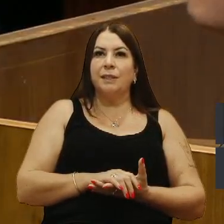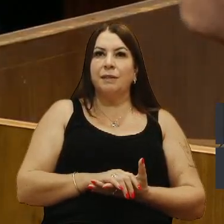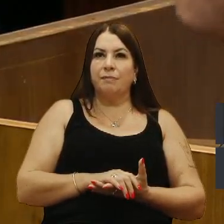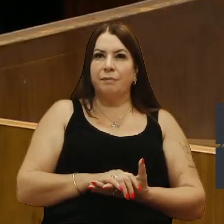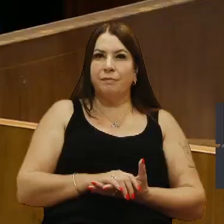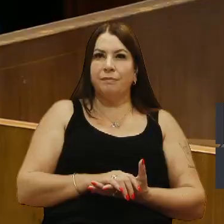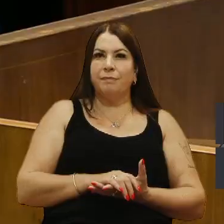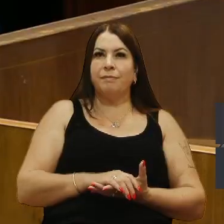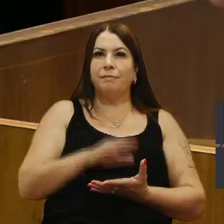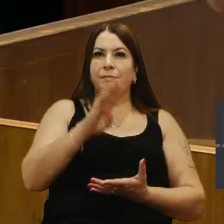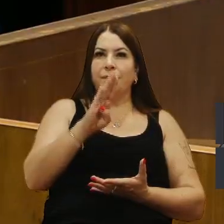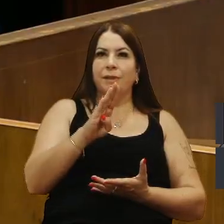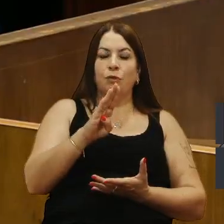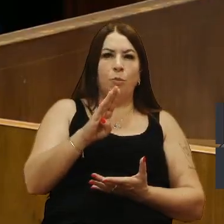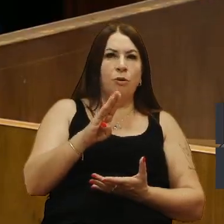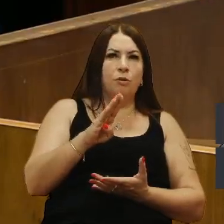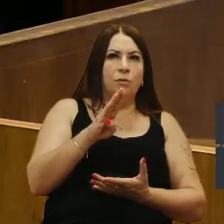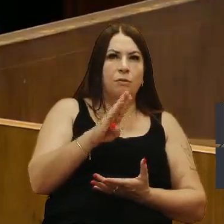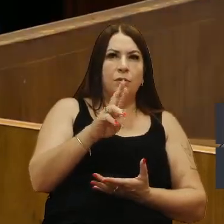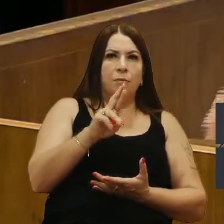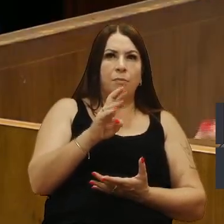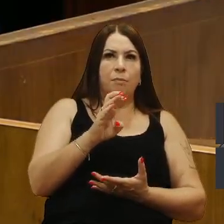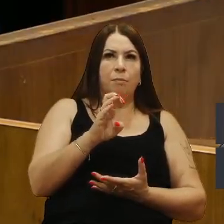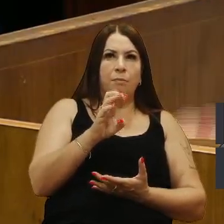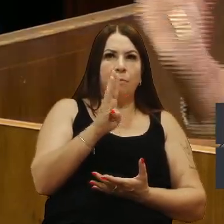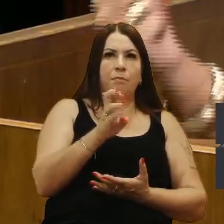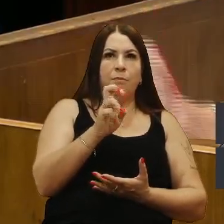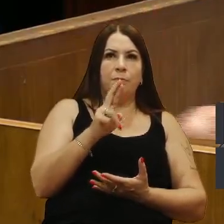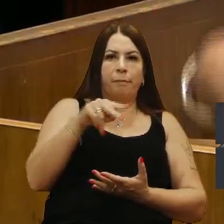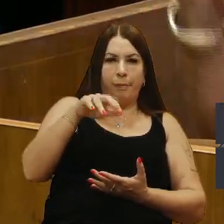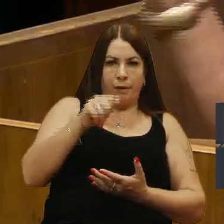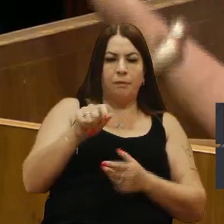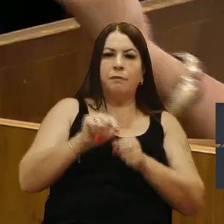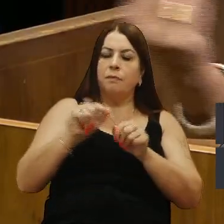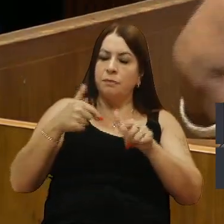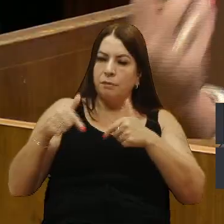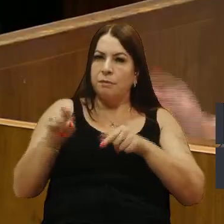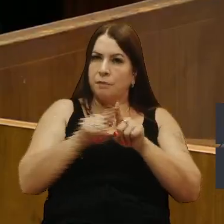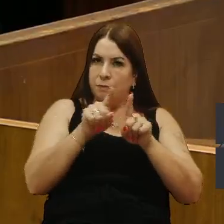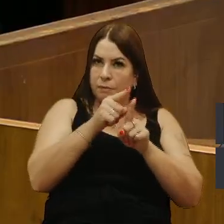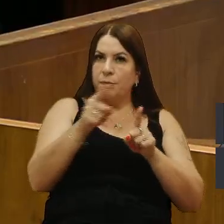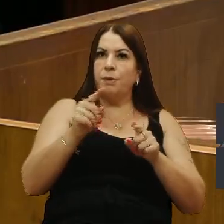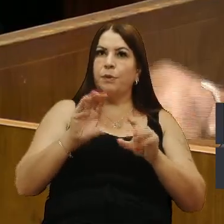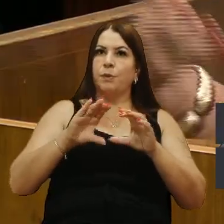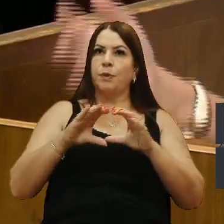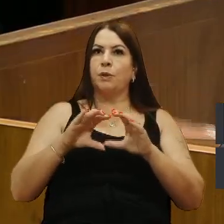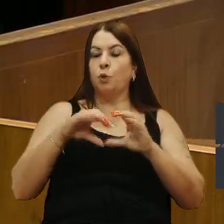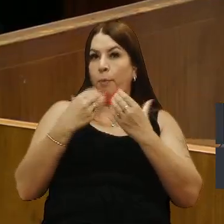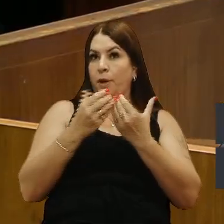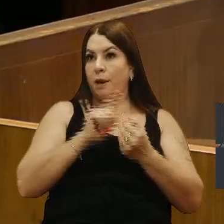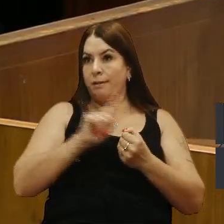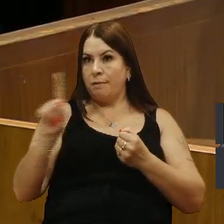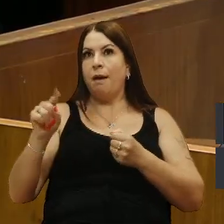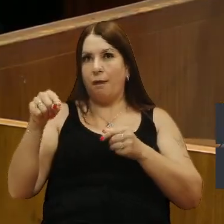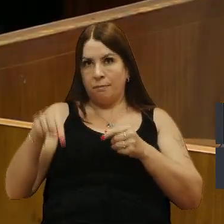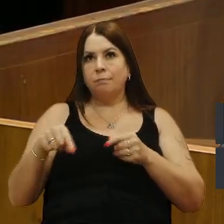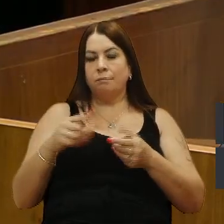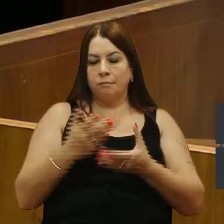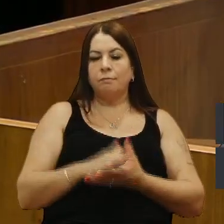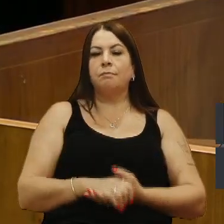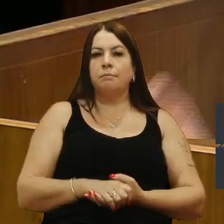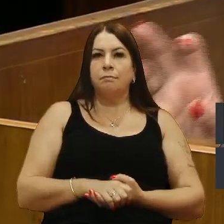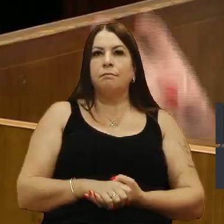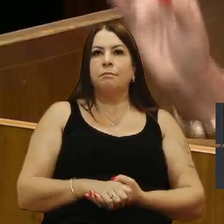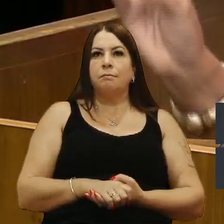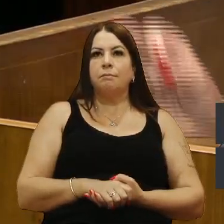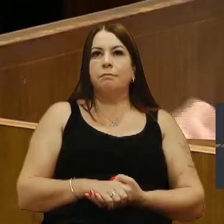A Berna estava fazendo o seu trabalho também, que é levado nas comunidades.